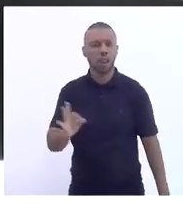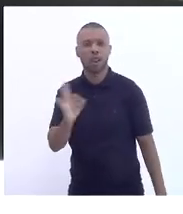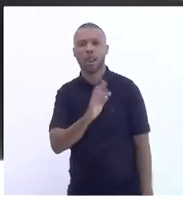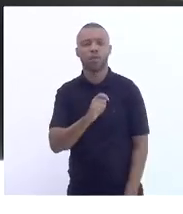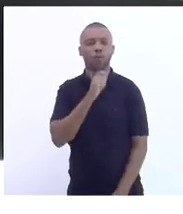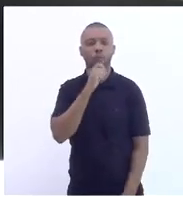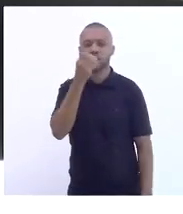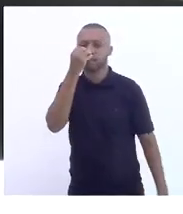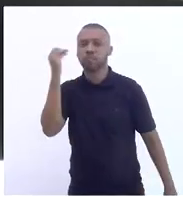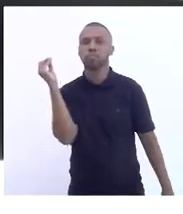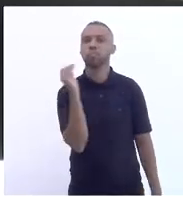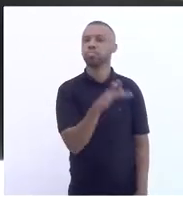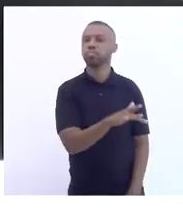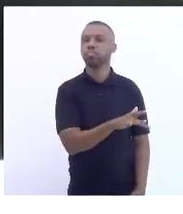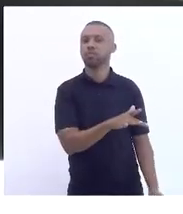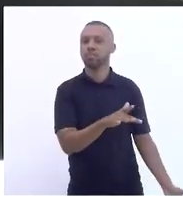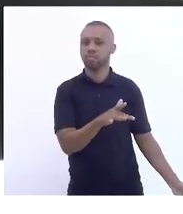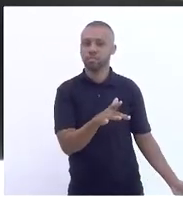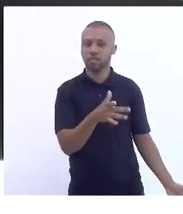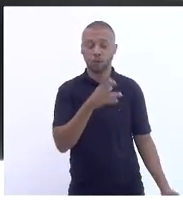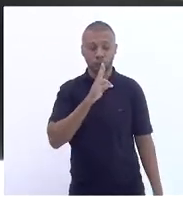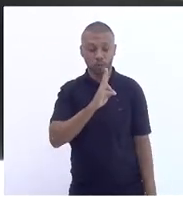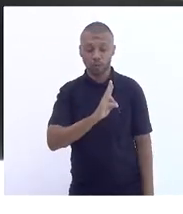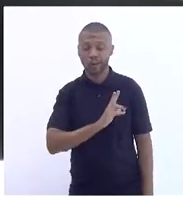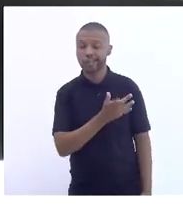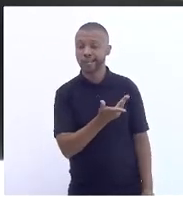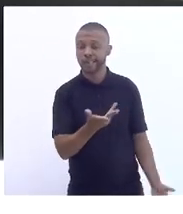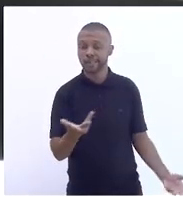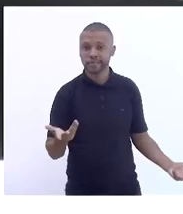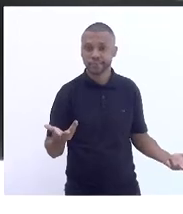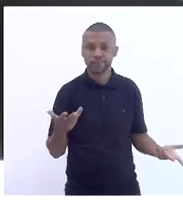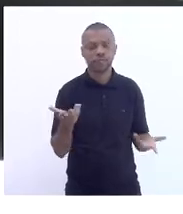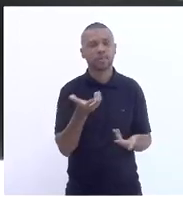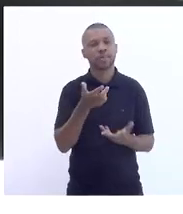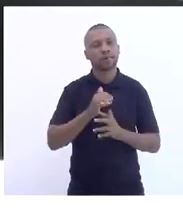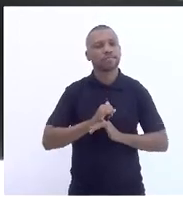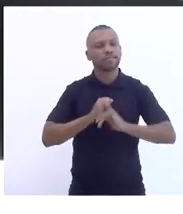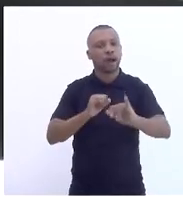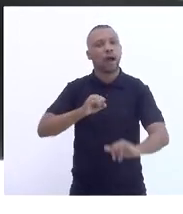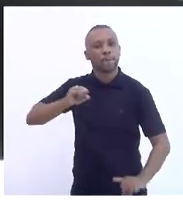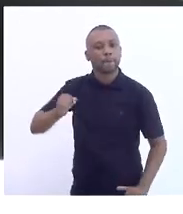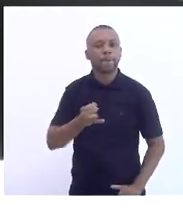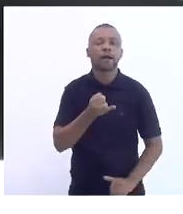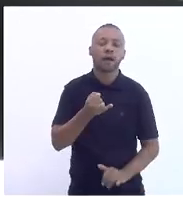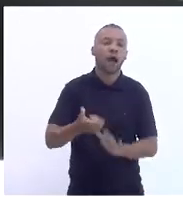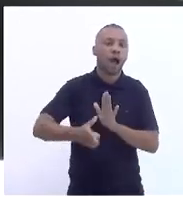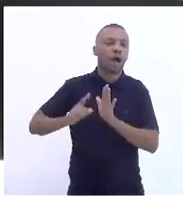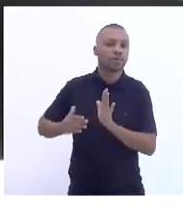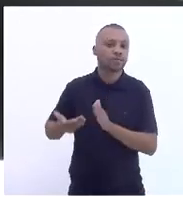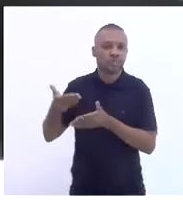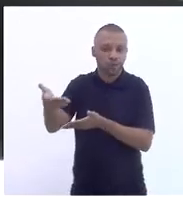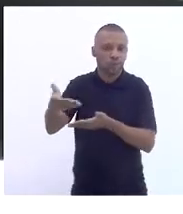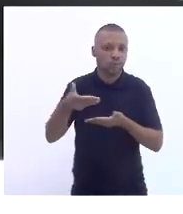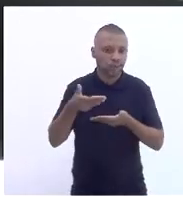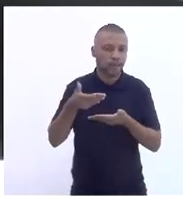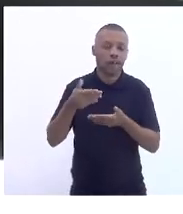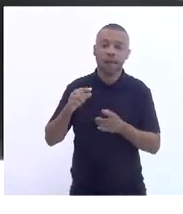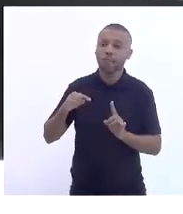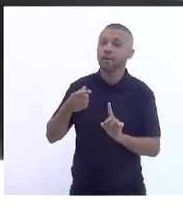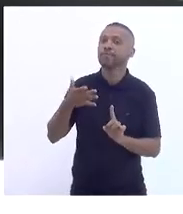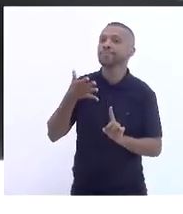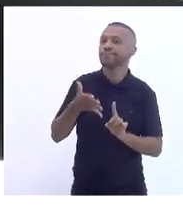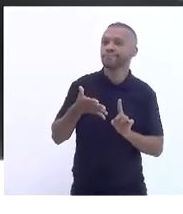e o que a gente pega essa resposta eu queria só deixar antes de de convidar a